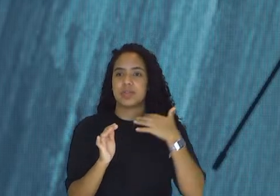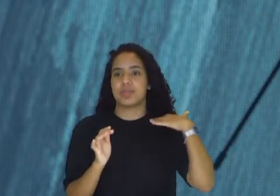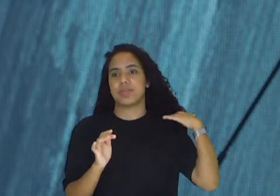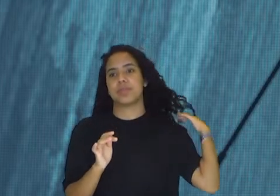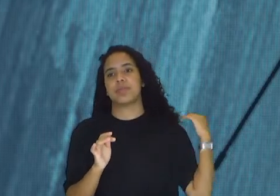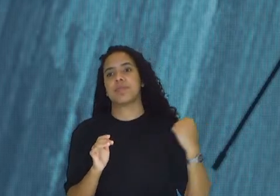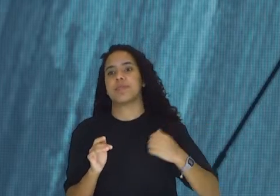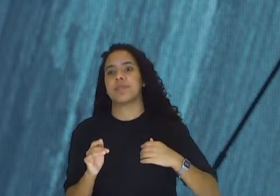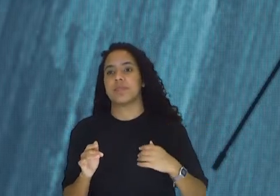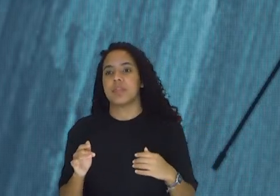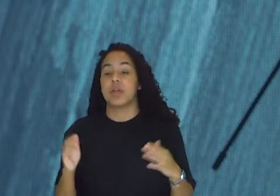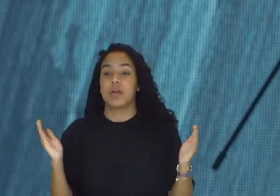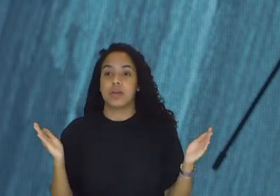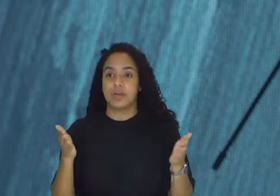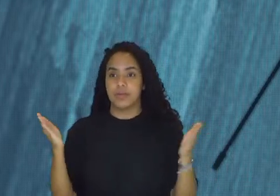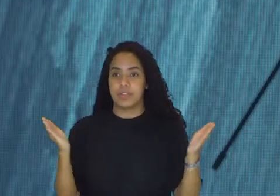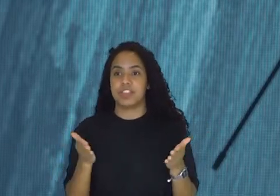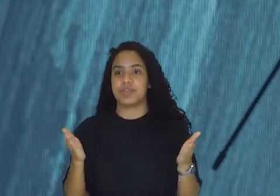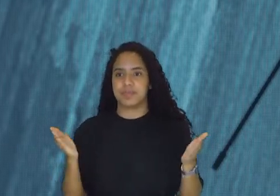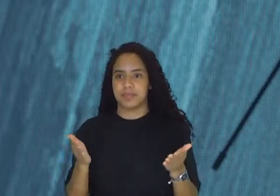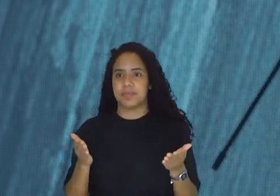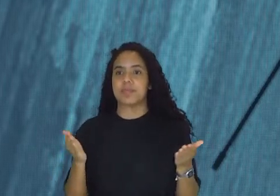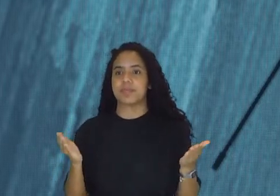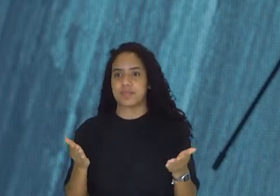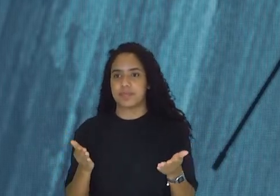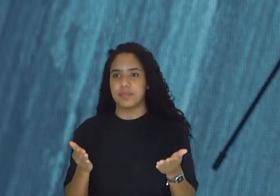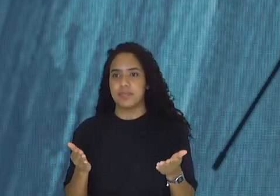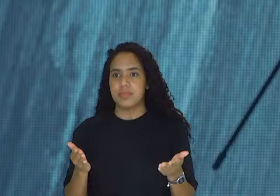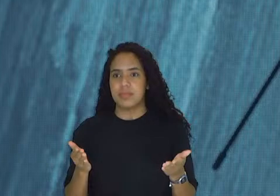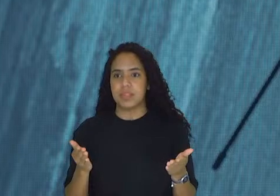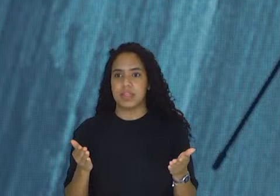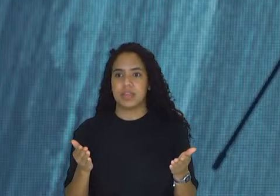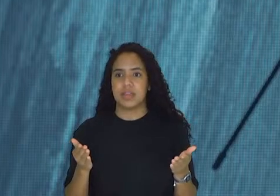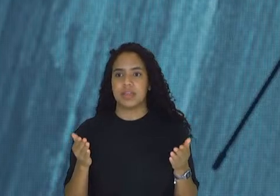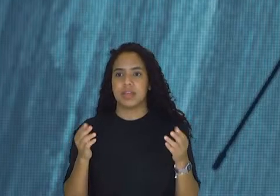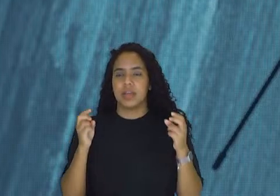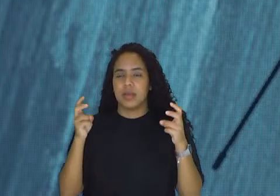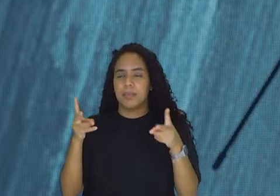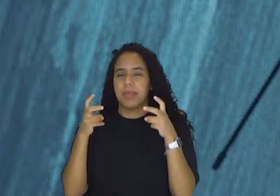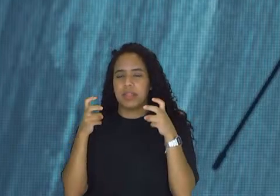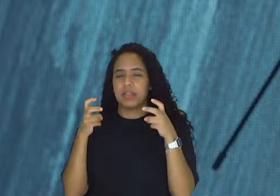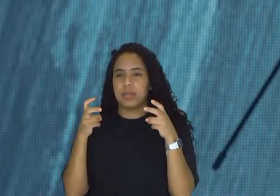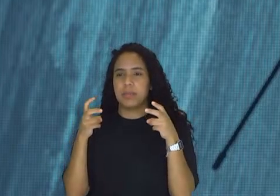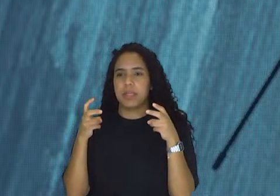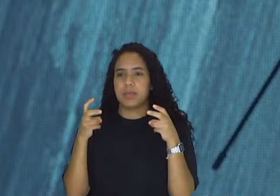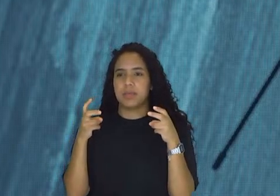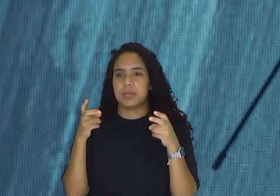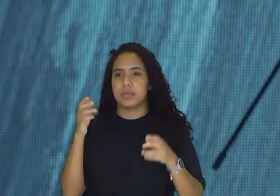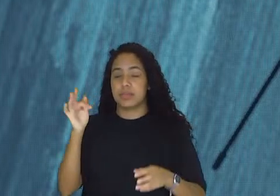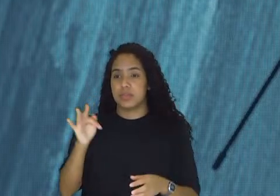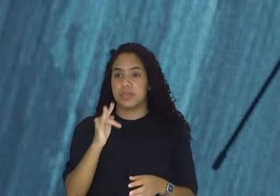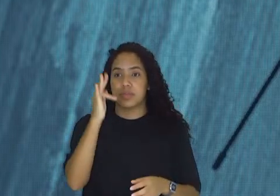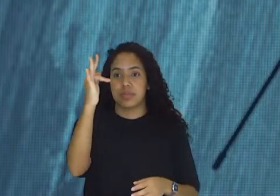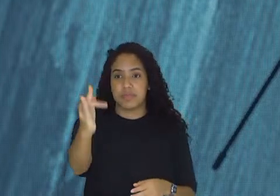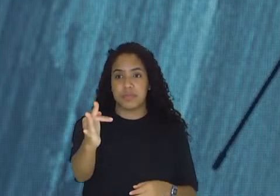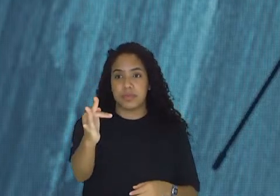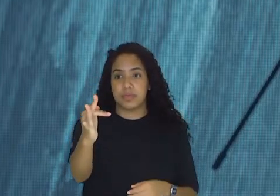se tratando do nosso futuro, nós entregamos a ti recursos, nossos dízimos e